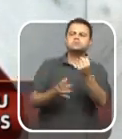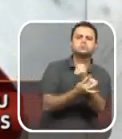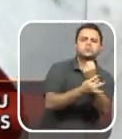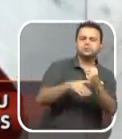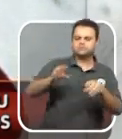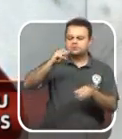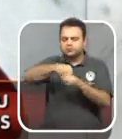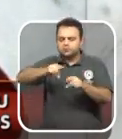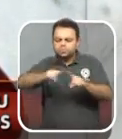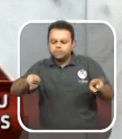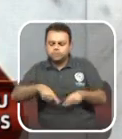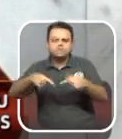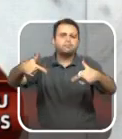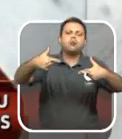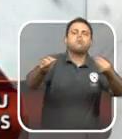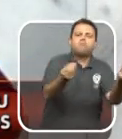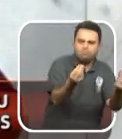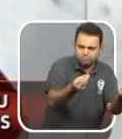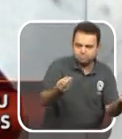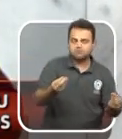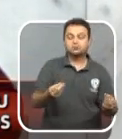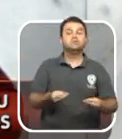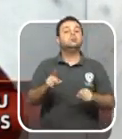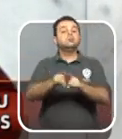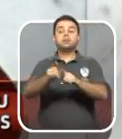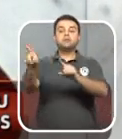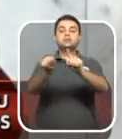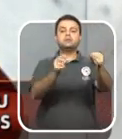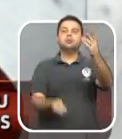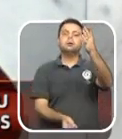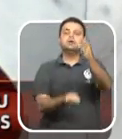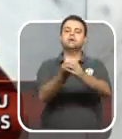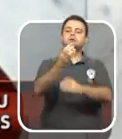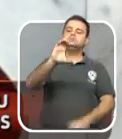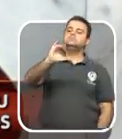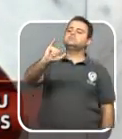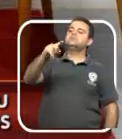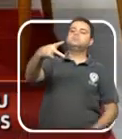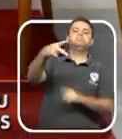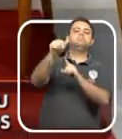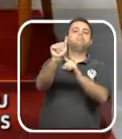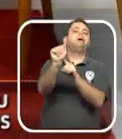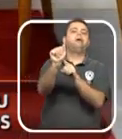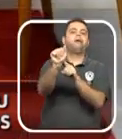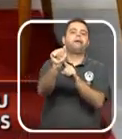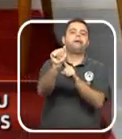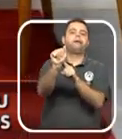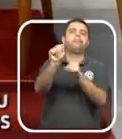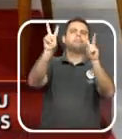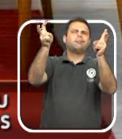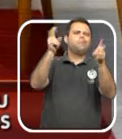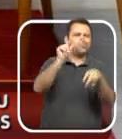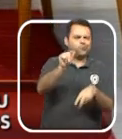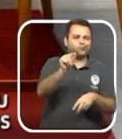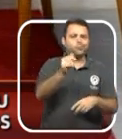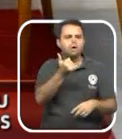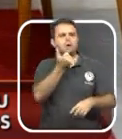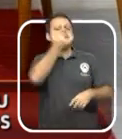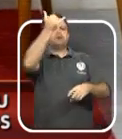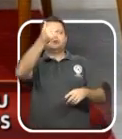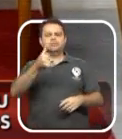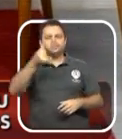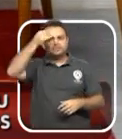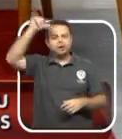CIPA e outras ações relacionadas à segurança do trabalho. O senhor que é dessa área também, já tem um amplo conhecimento disso, sabia da